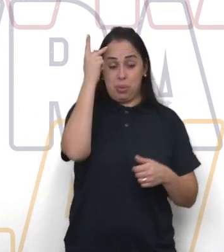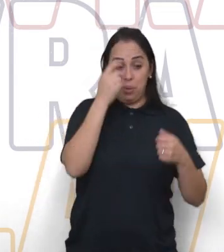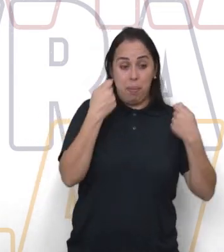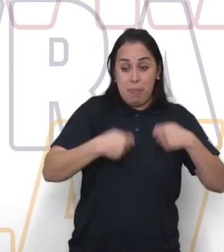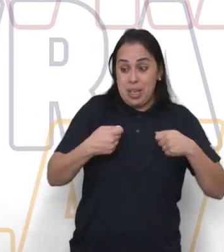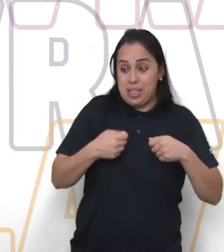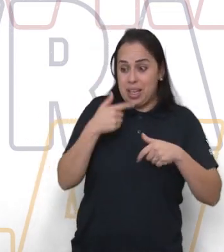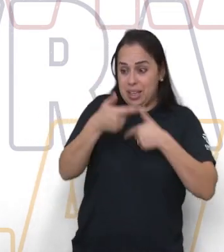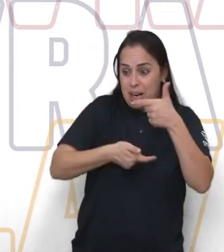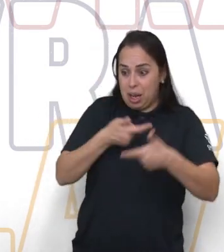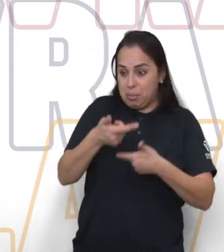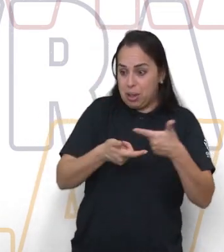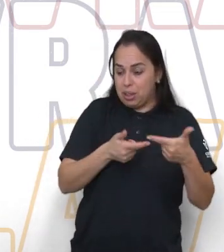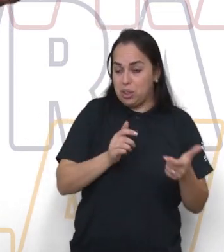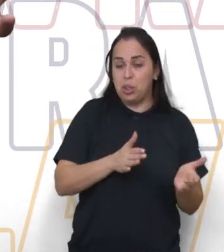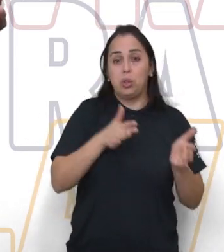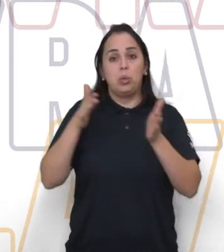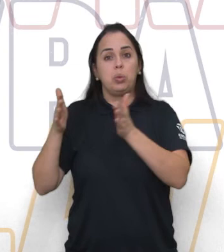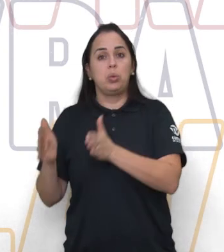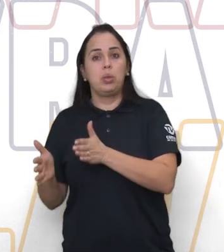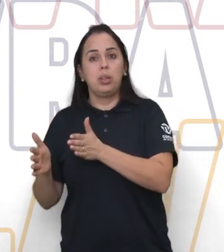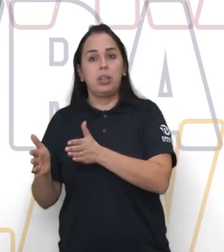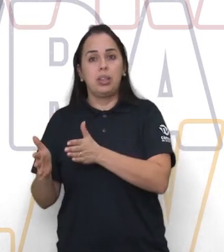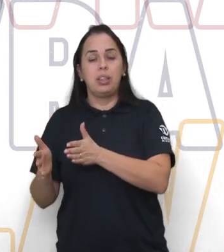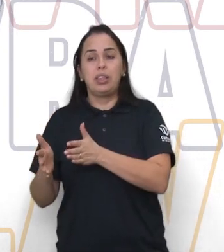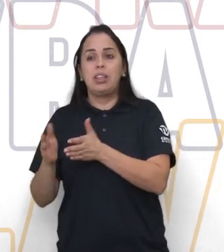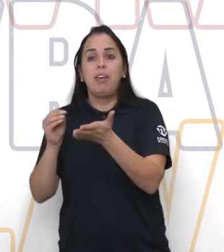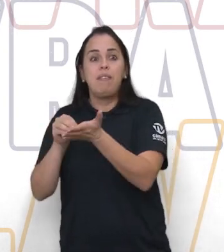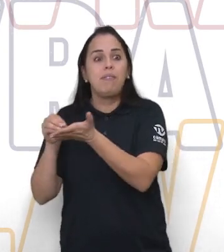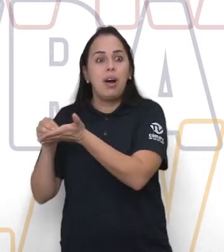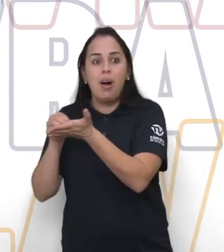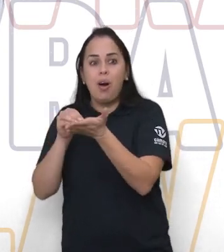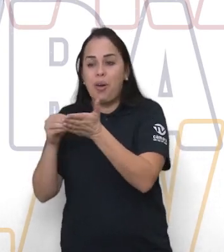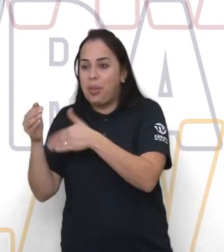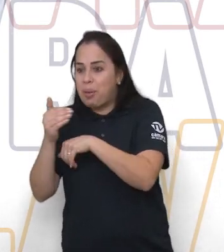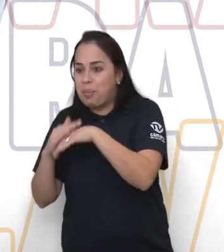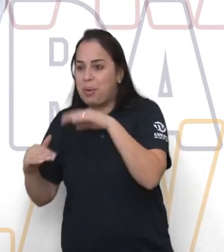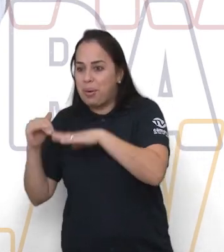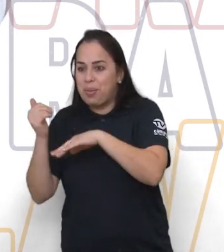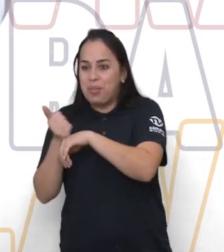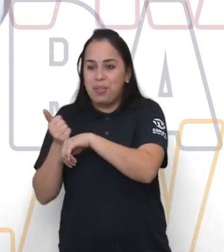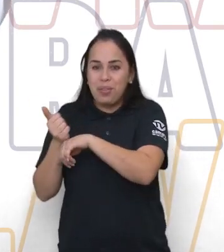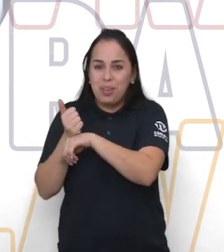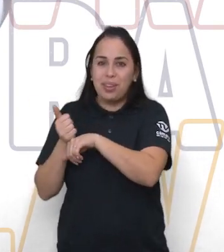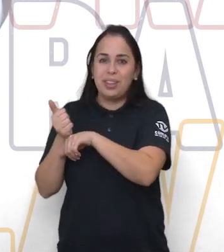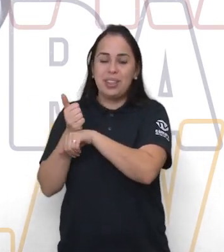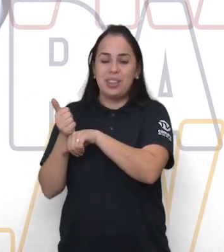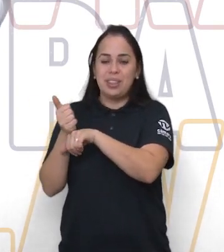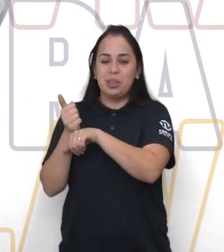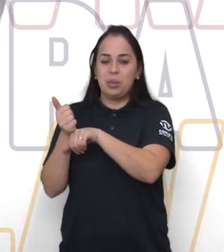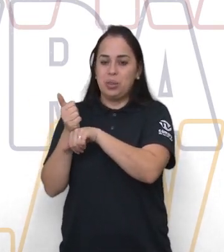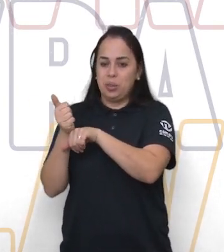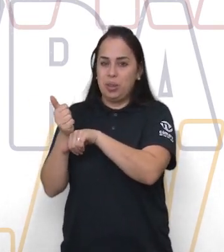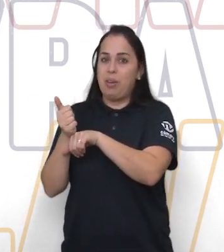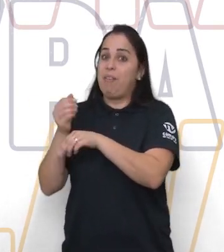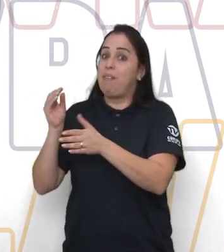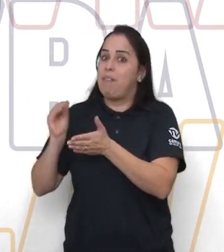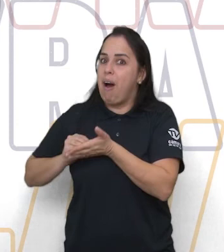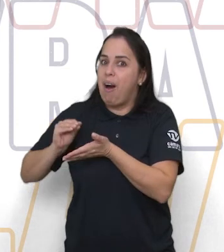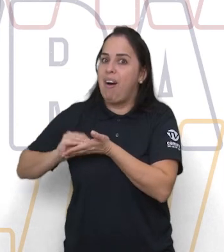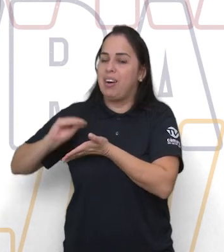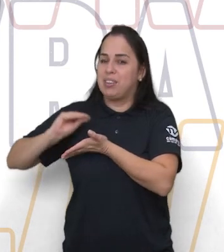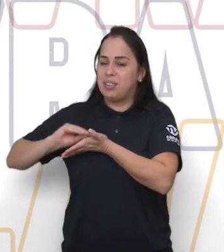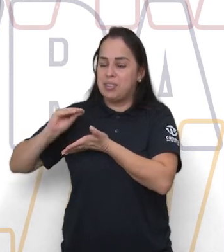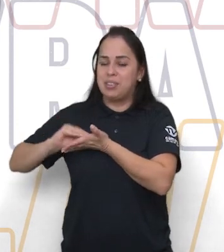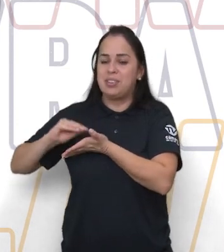precisando trabalhar e a gente está falando de um outro lado é uma defasagem de assim eu digo milhares